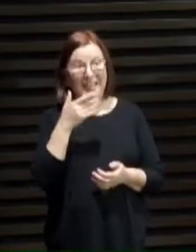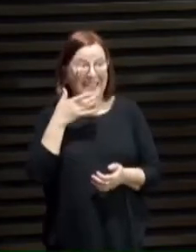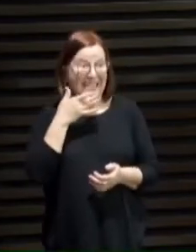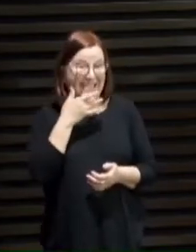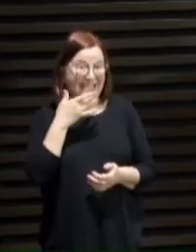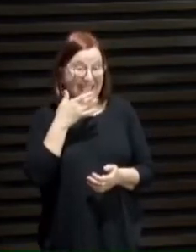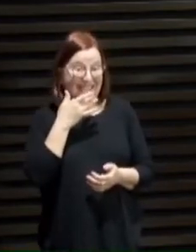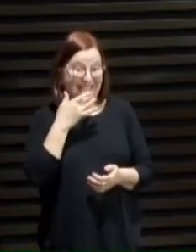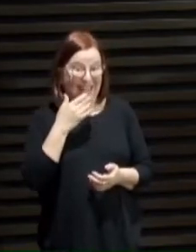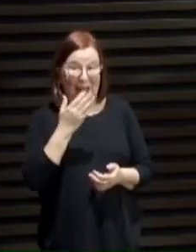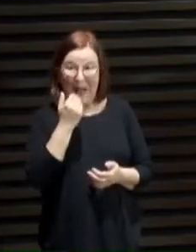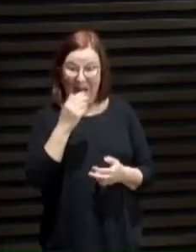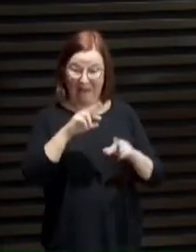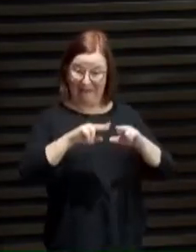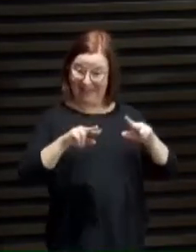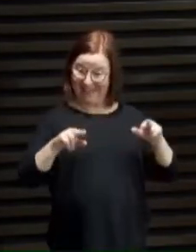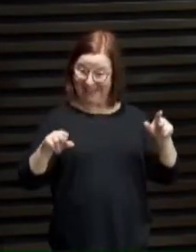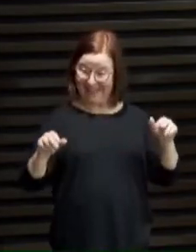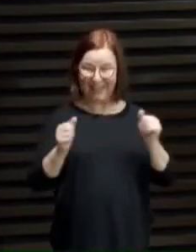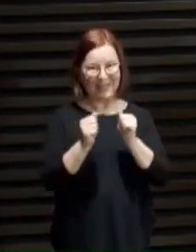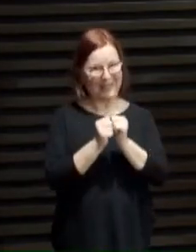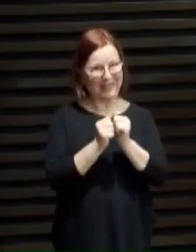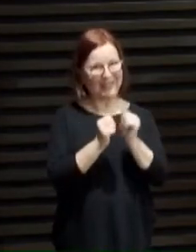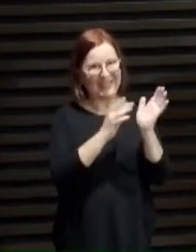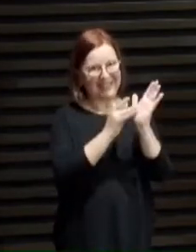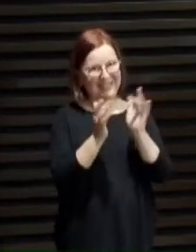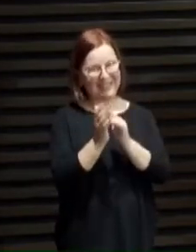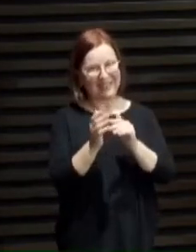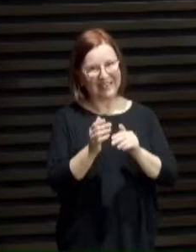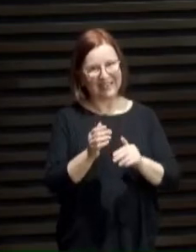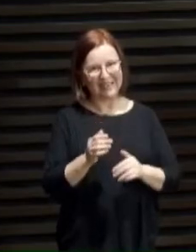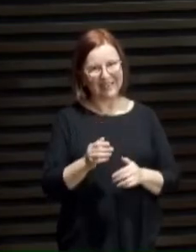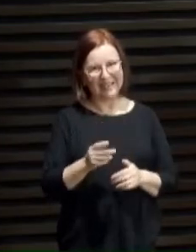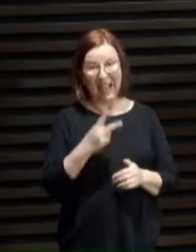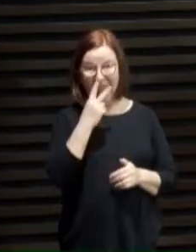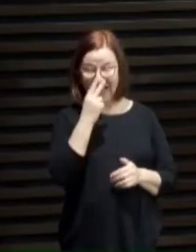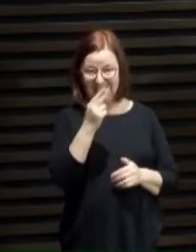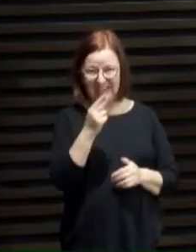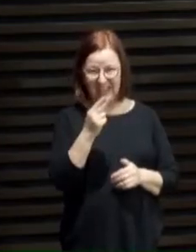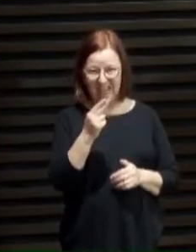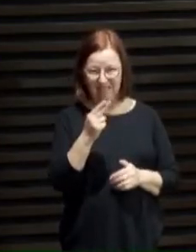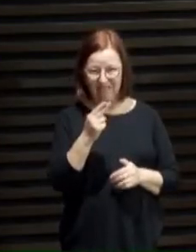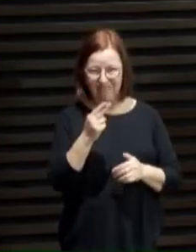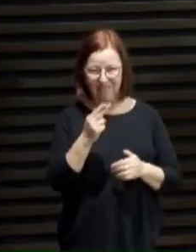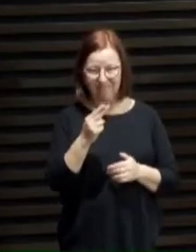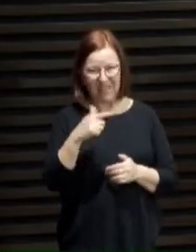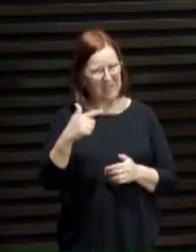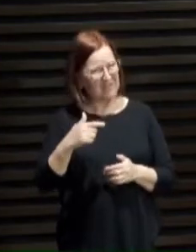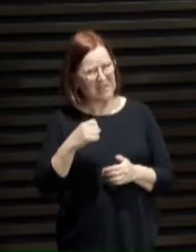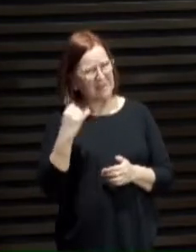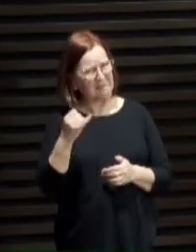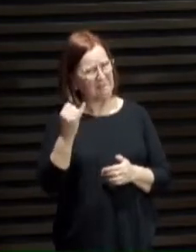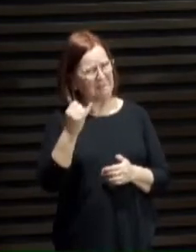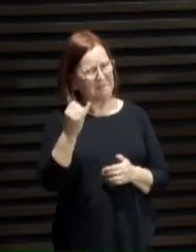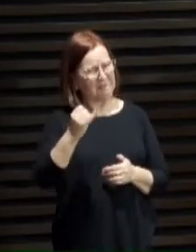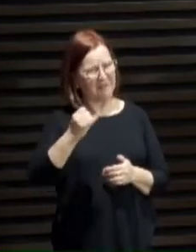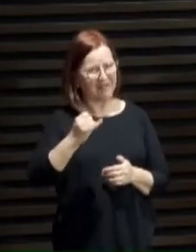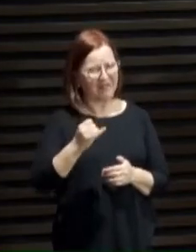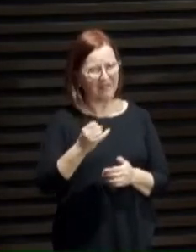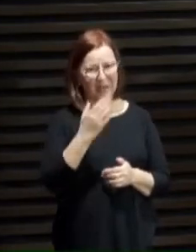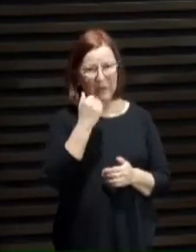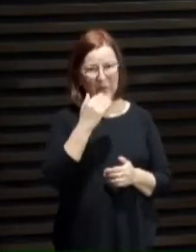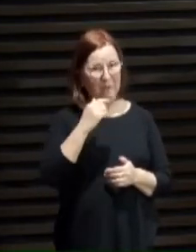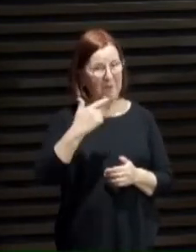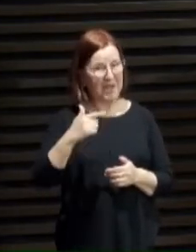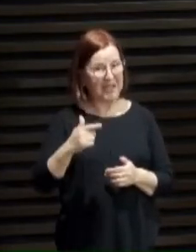daquele banquete com Jesus. Eles achavam que não havia nada de mais quebrar aquele protocolo, porque naquele dia as